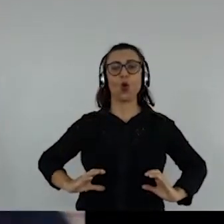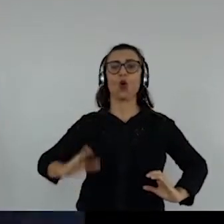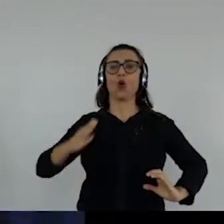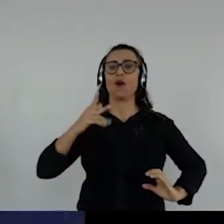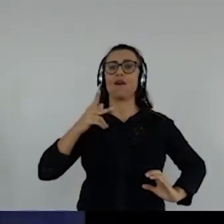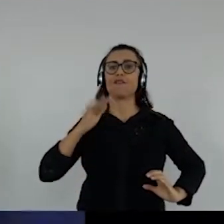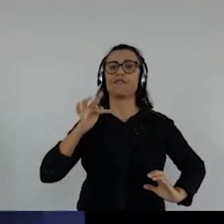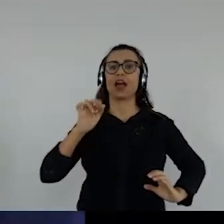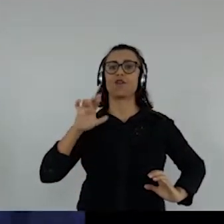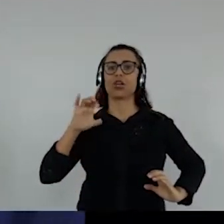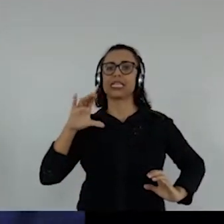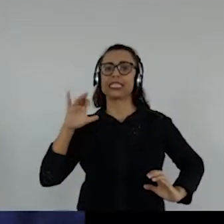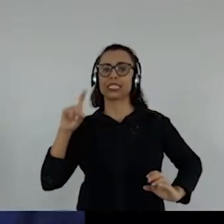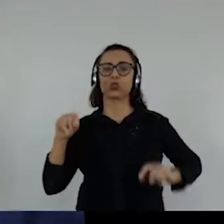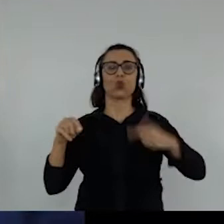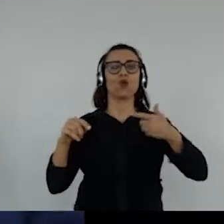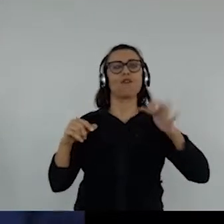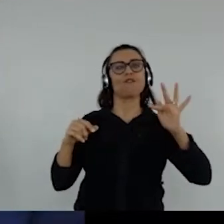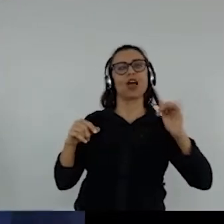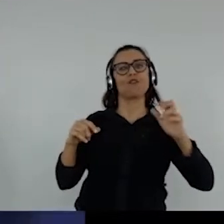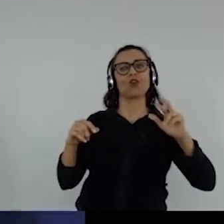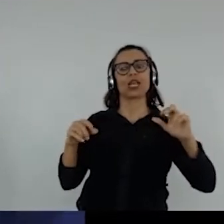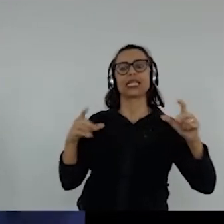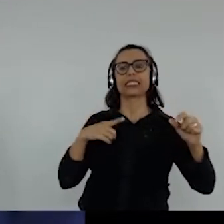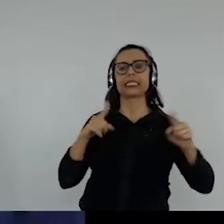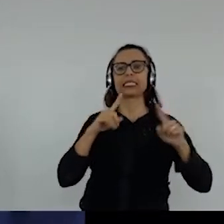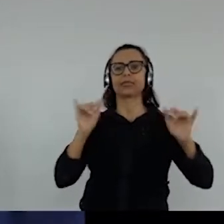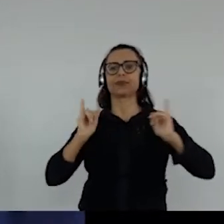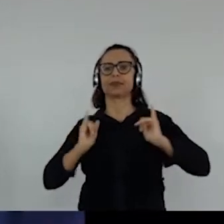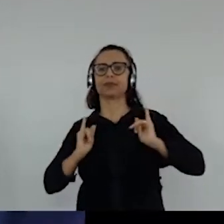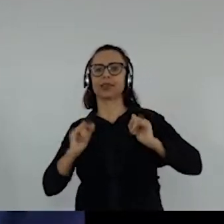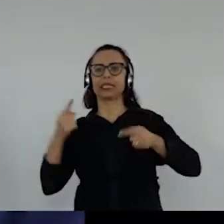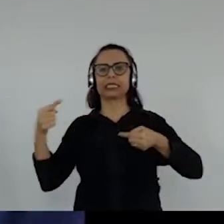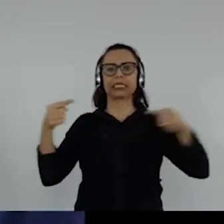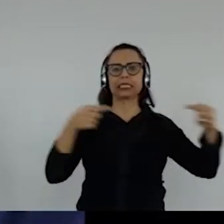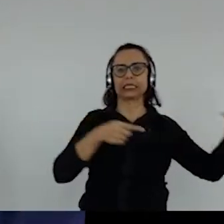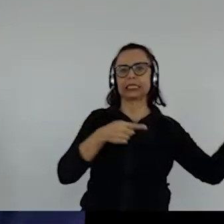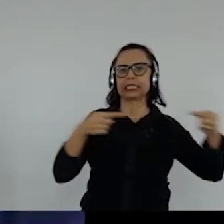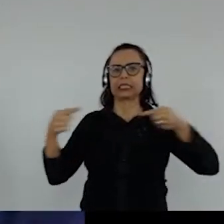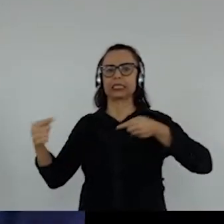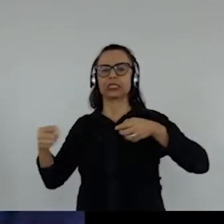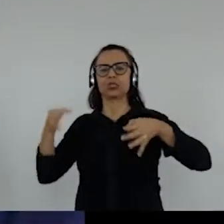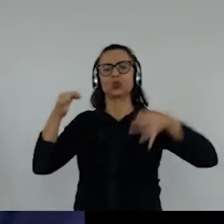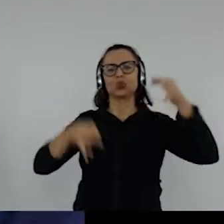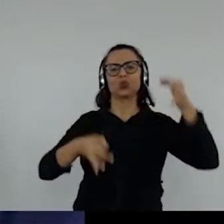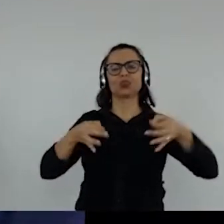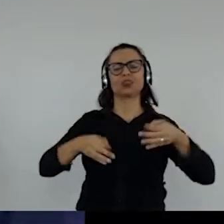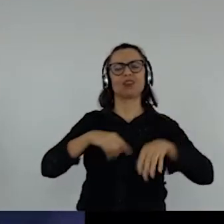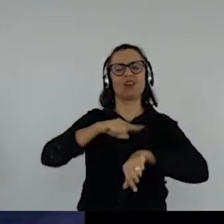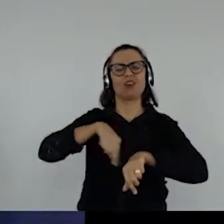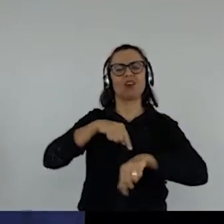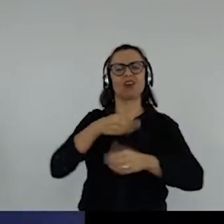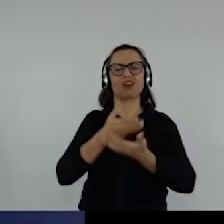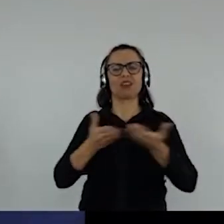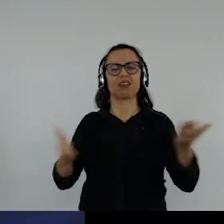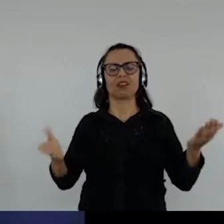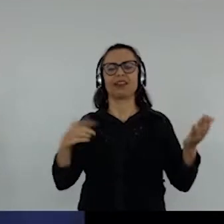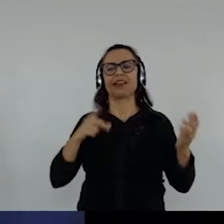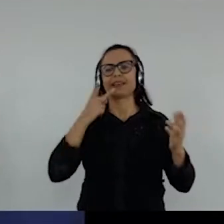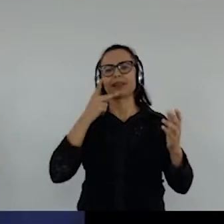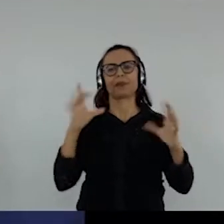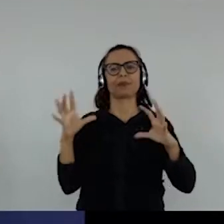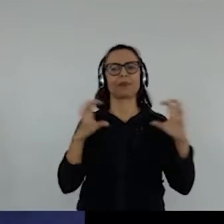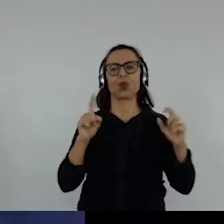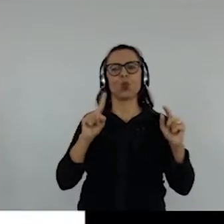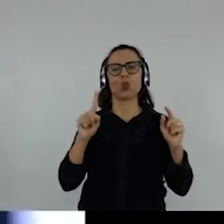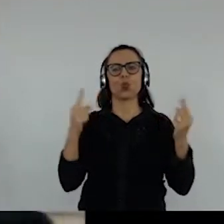silêncio lhe favorece, atribui o ônus de uma disputa judicial e que sempre causa desentendimento entre as partes